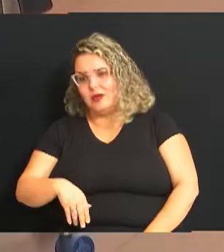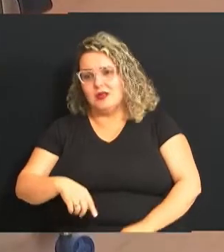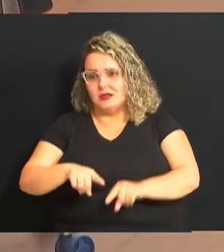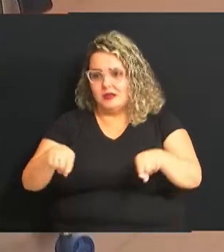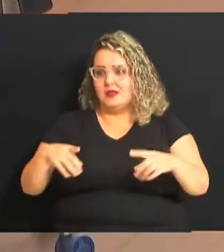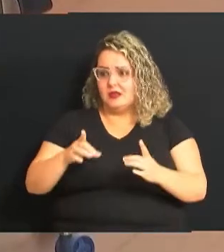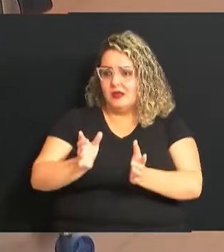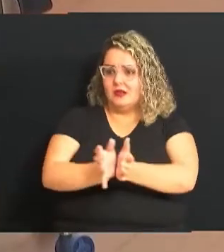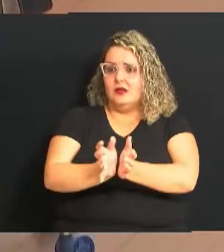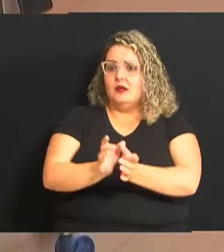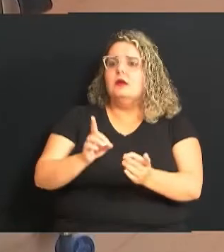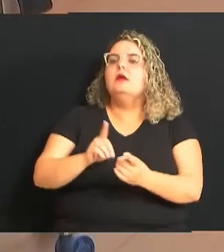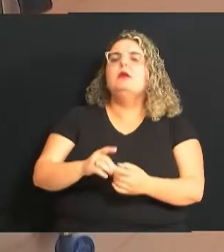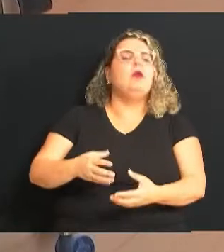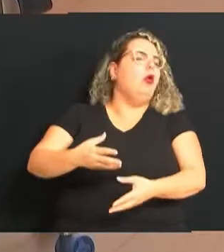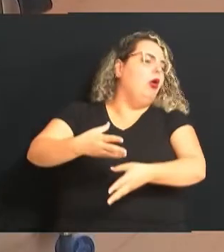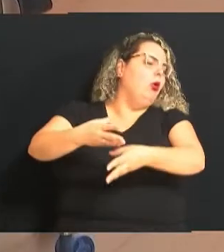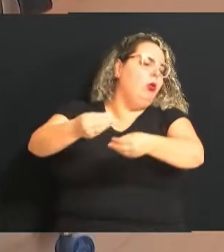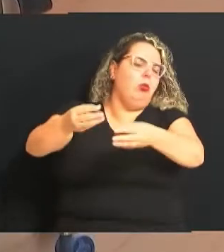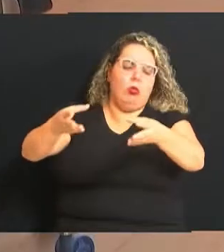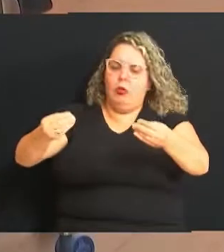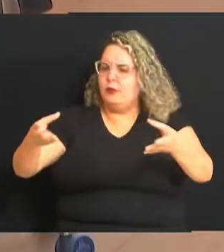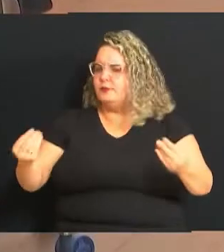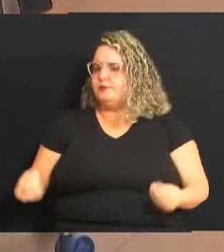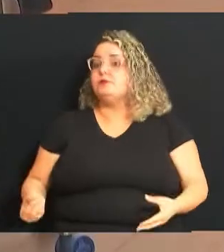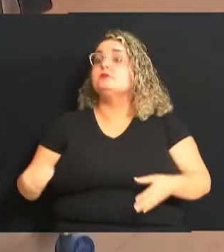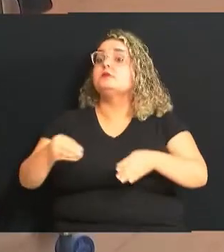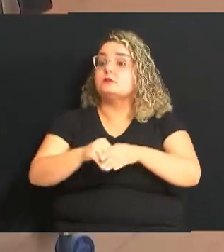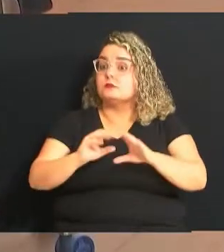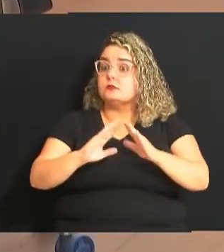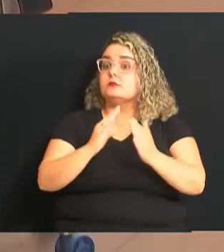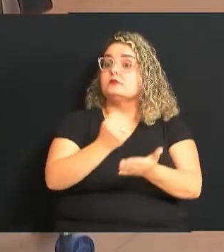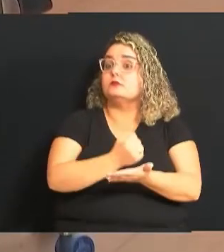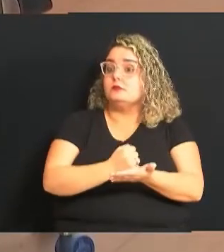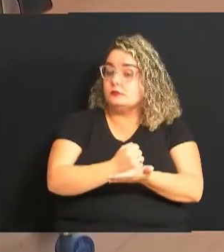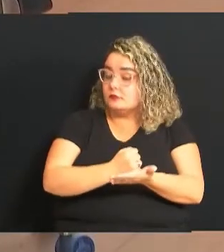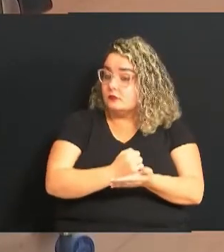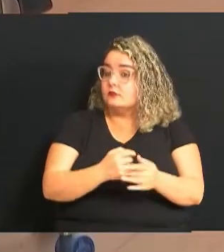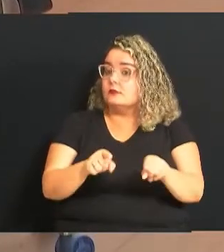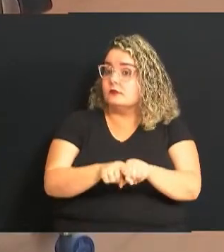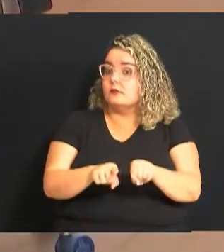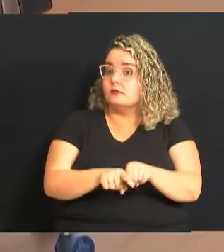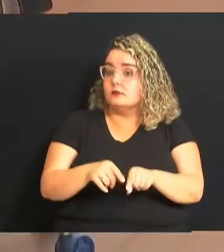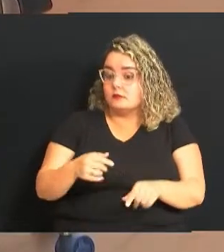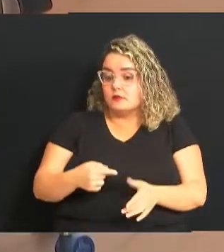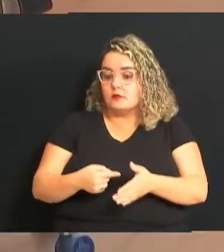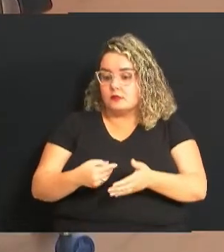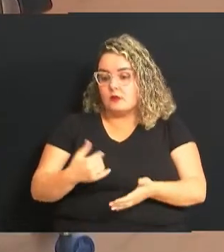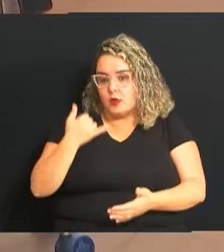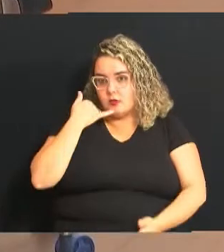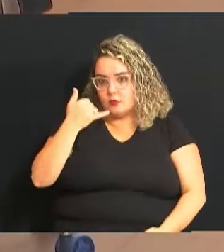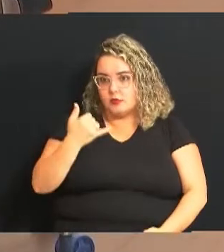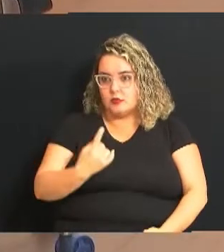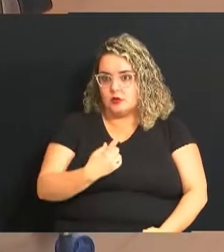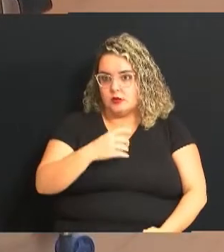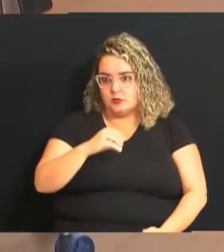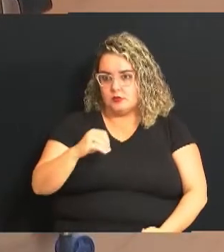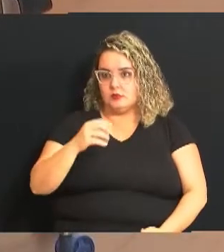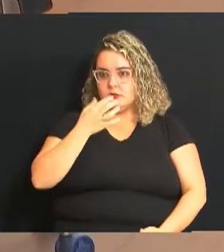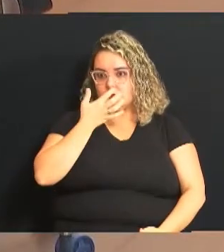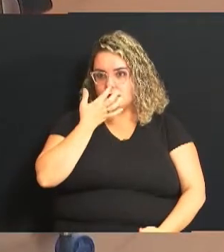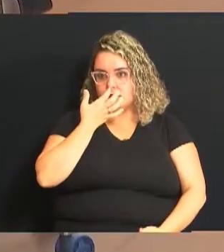Muito. Inclusive, na farmácia, deu Disque 100 para um rapaz que ele estava vendo